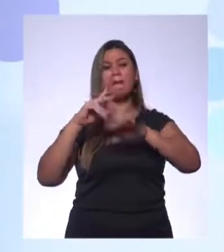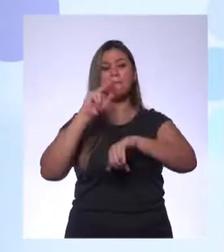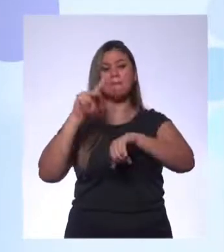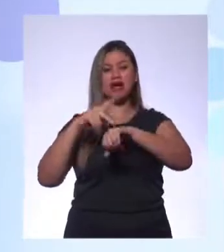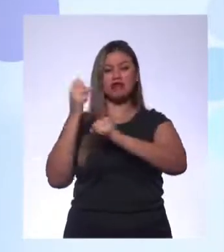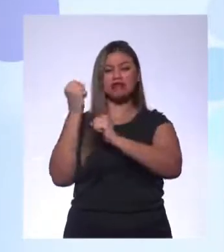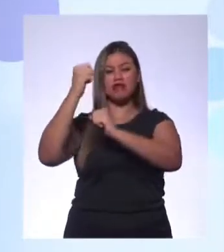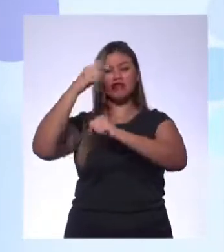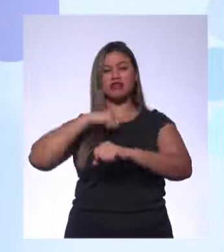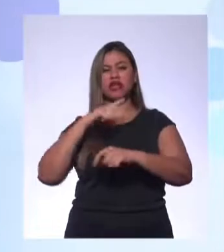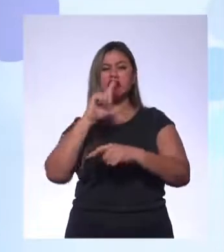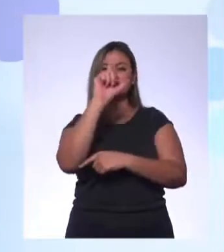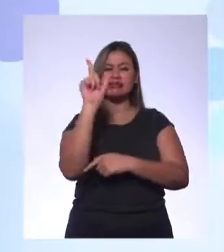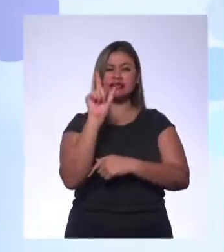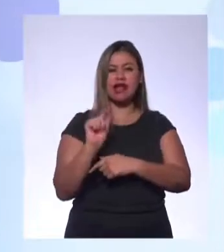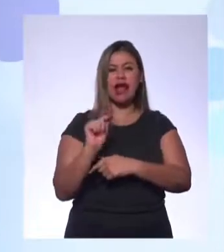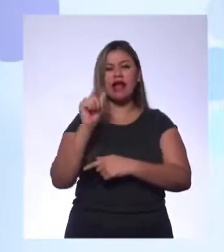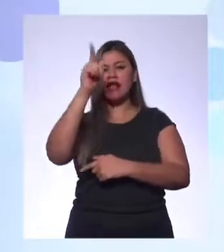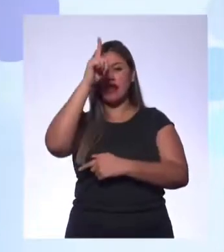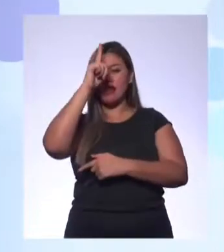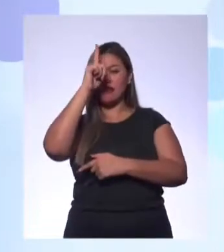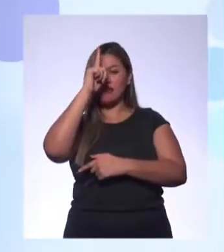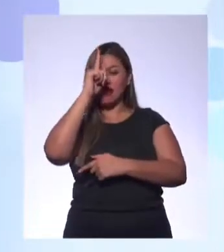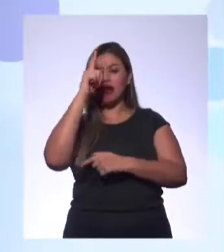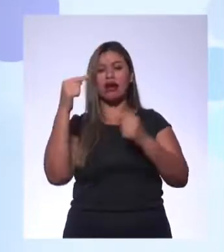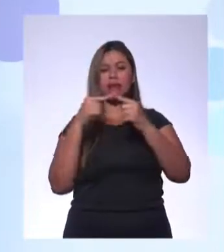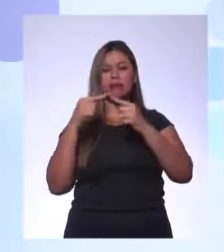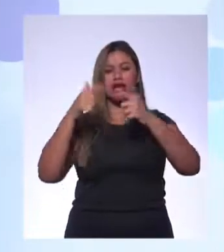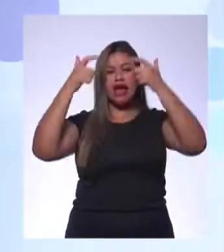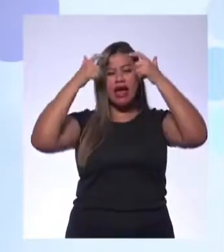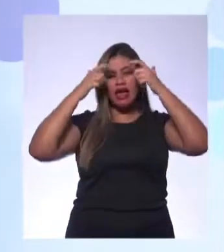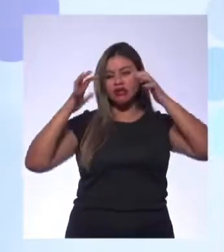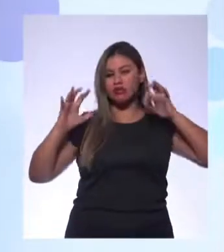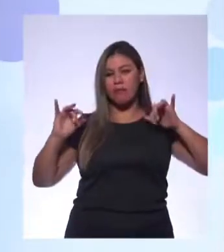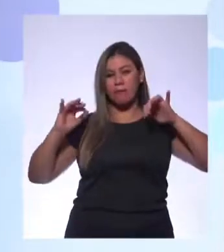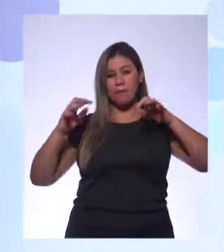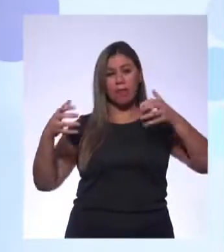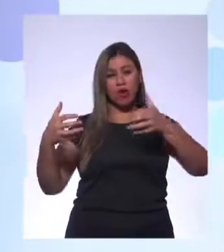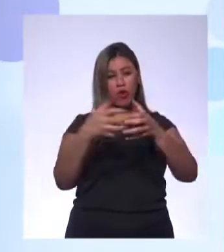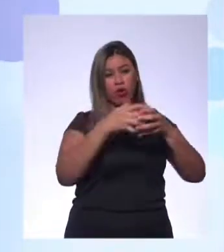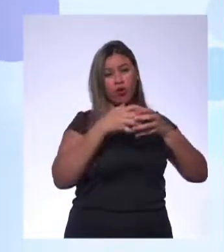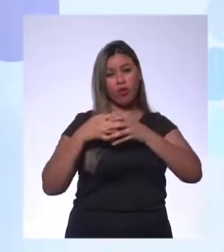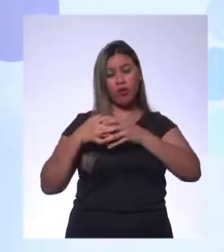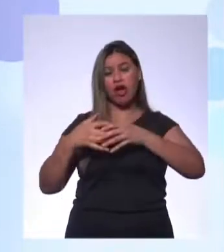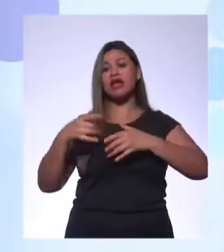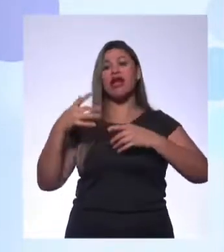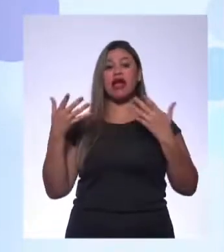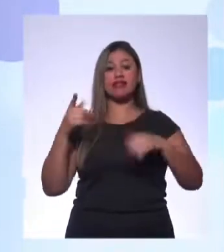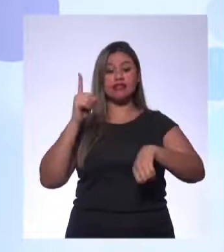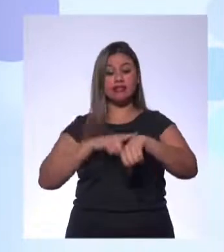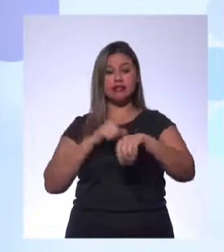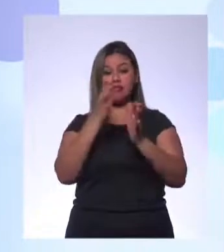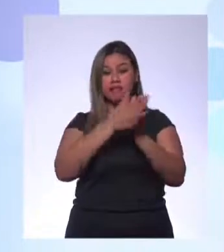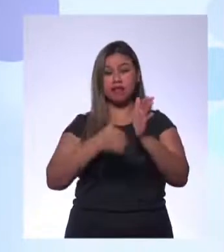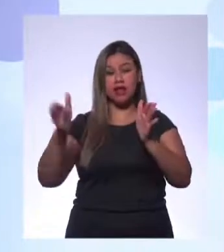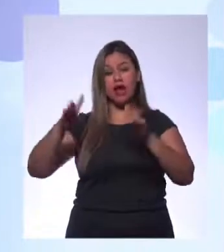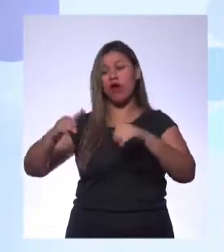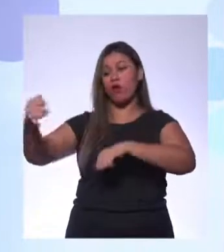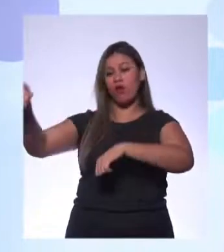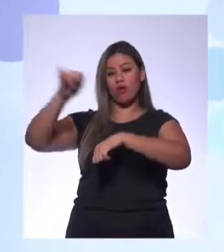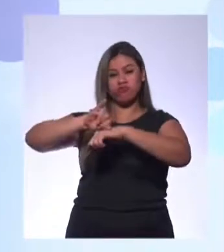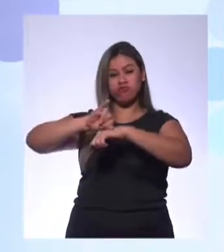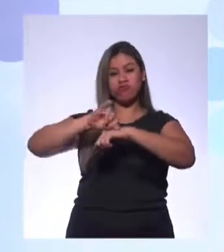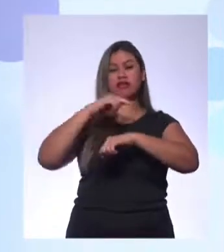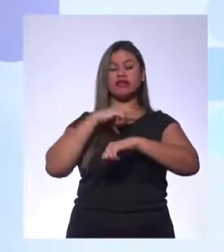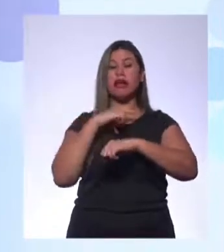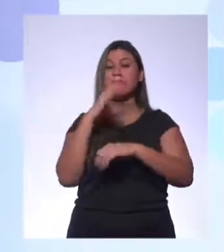né? Itália e Alemanha eram um conjuntinho de vários reinos, né? E eles se centralizam nesse momento, e principalmente por